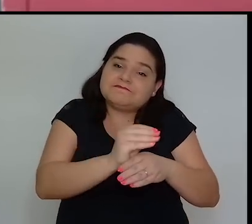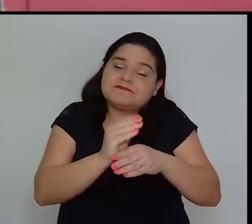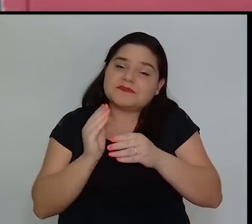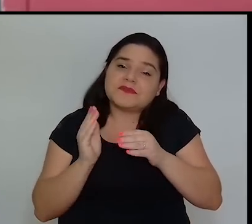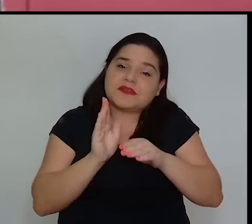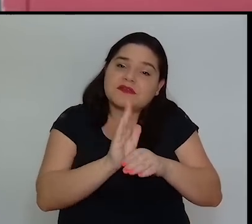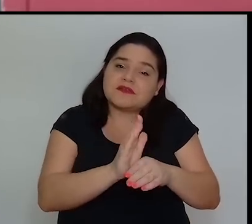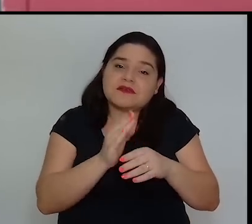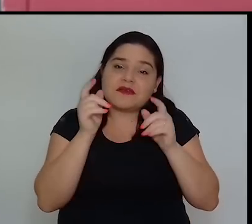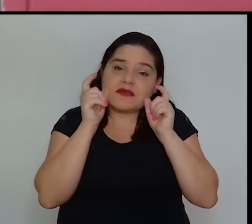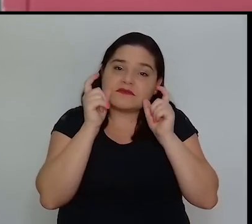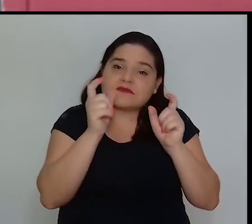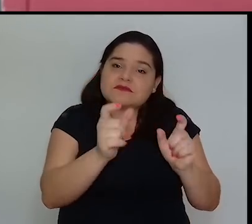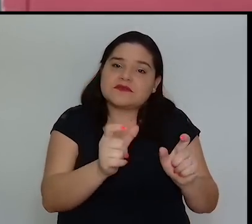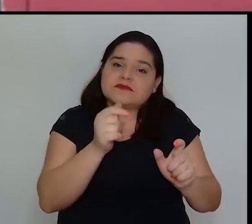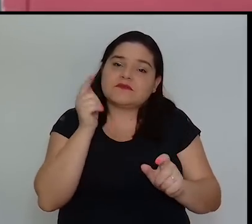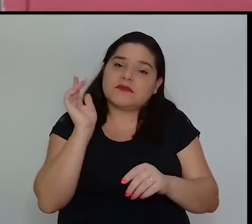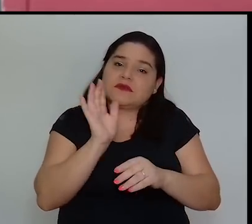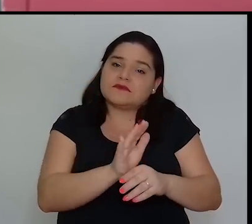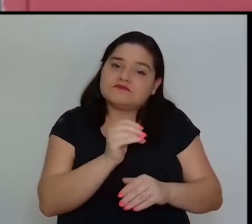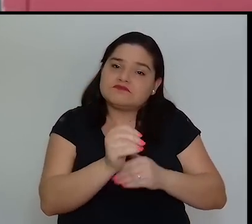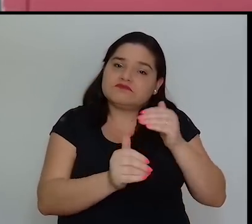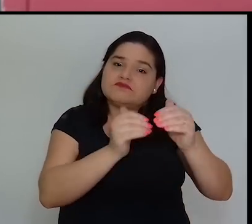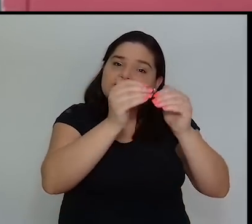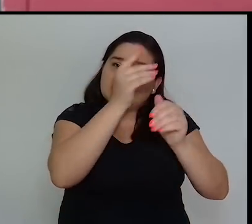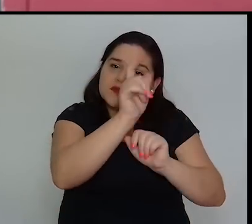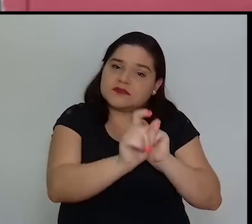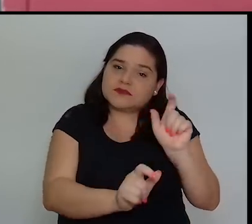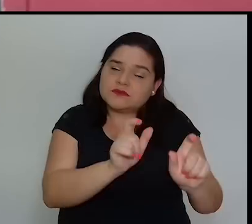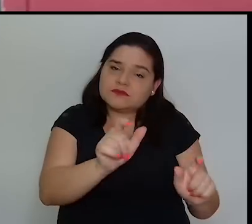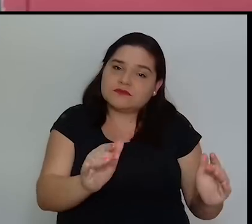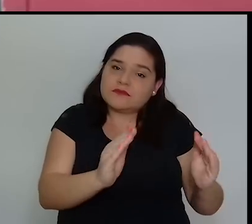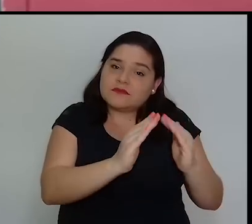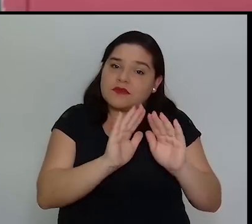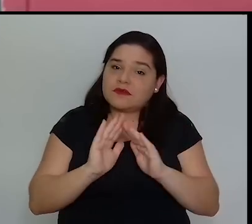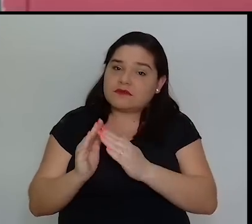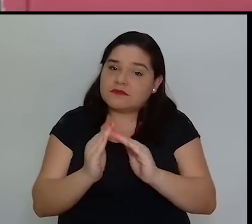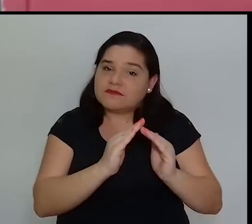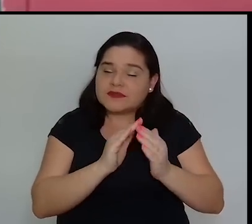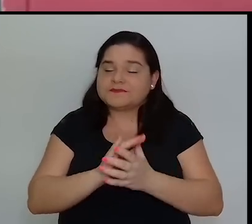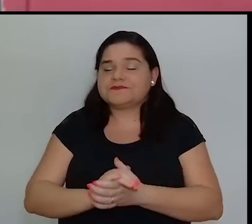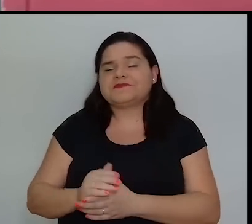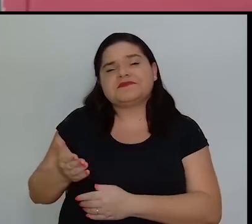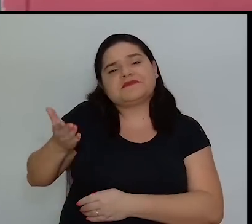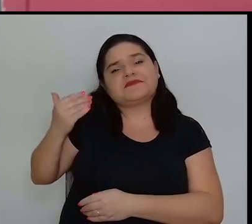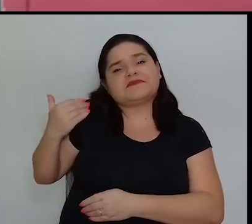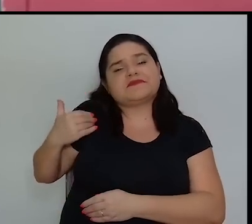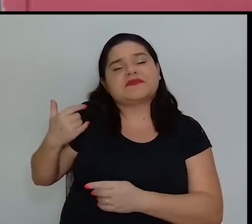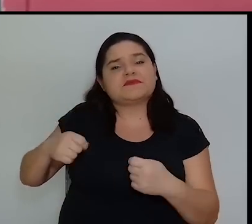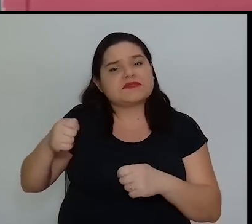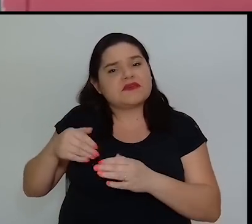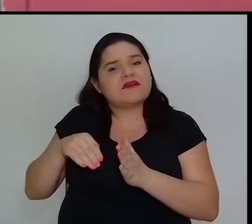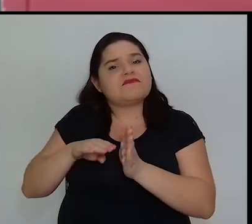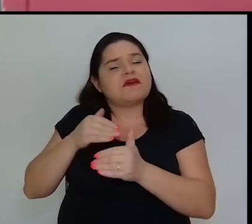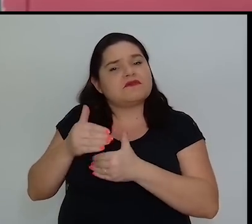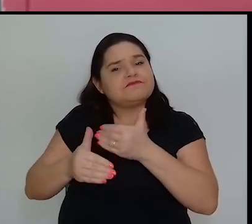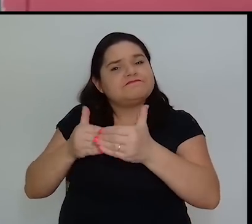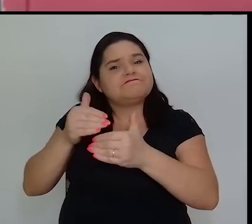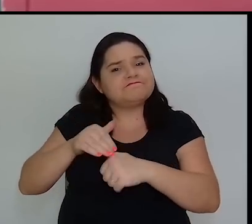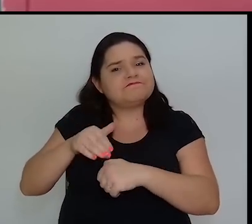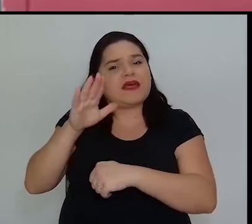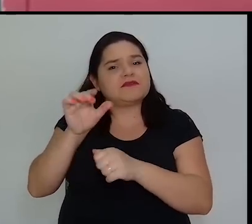atenção alento ou desenvolvimento para essas pessoas então a gente entendeu naquela época que ela precisa avançar Nossas ações